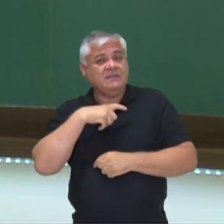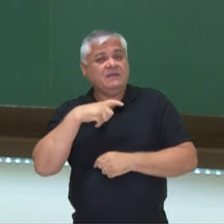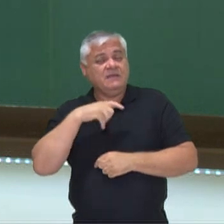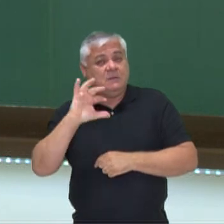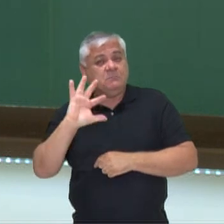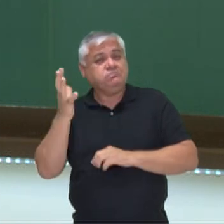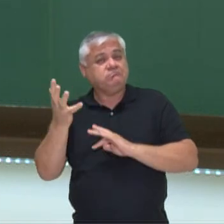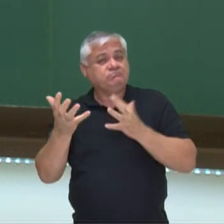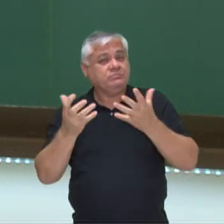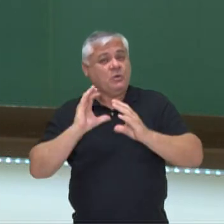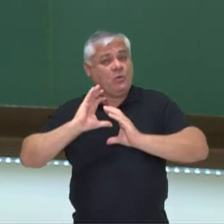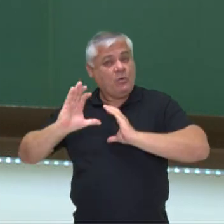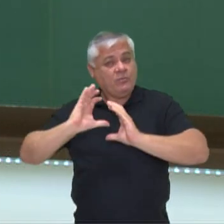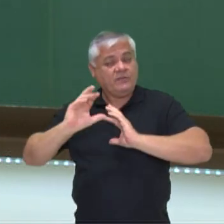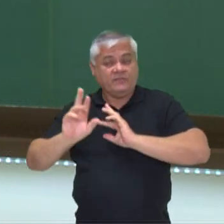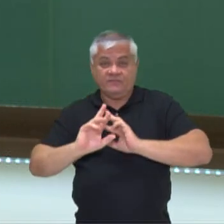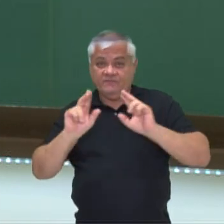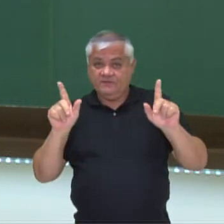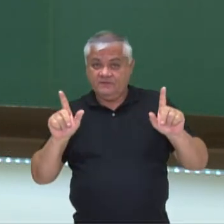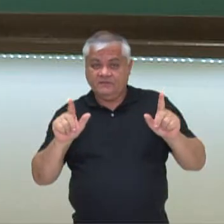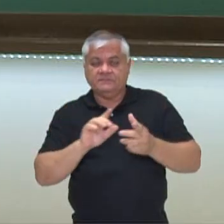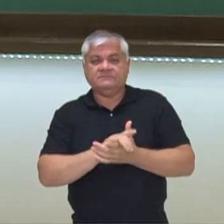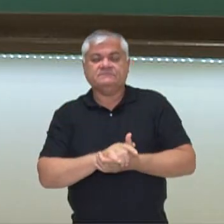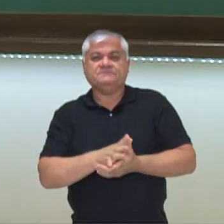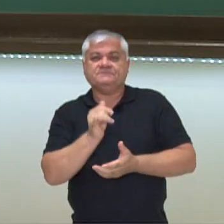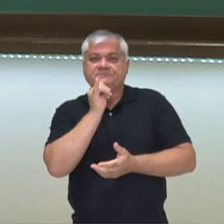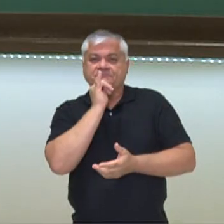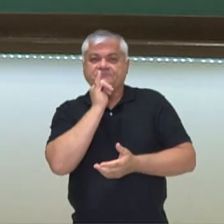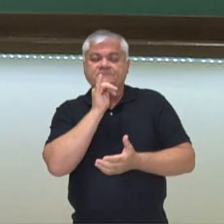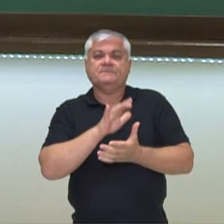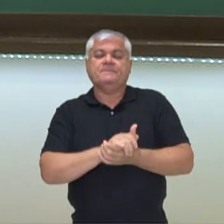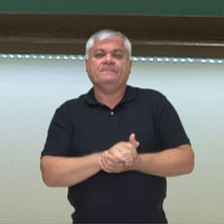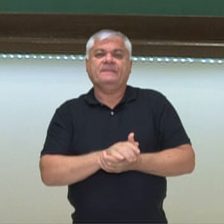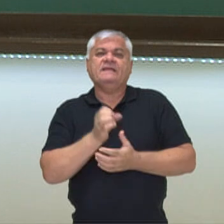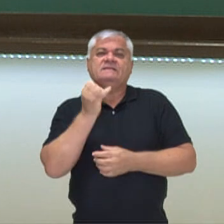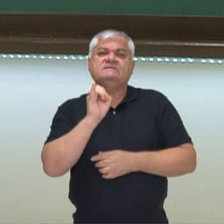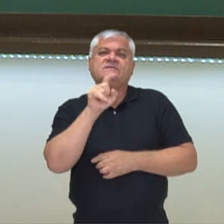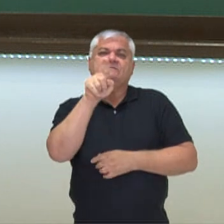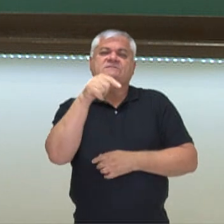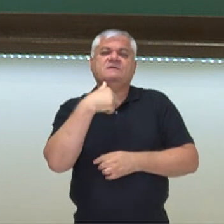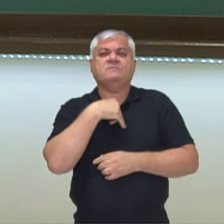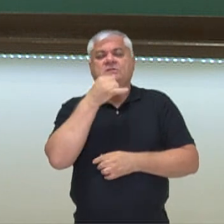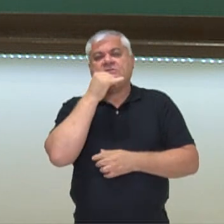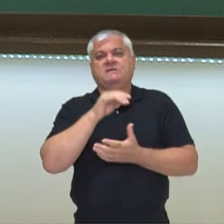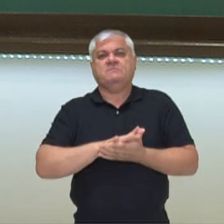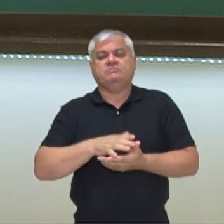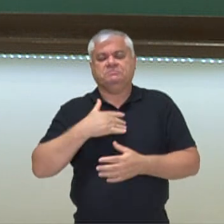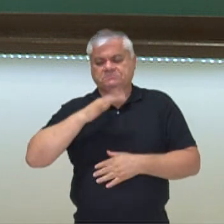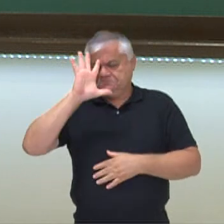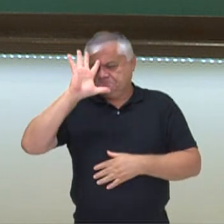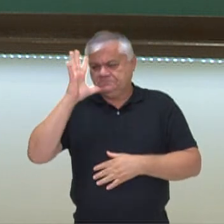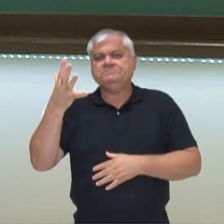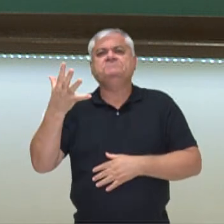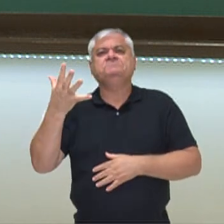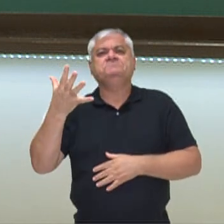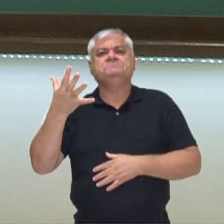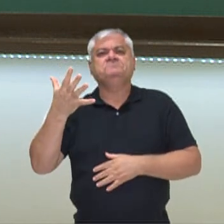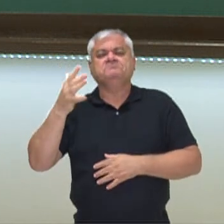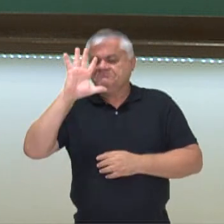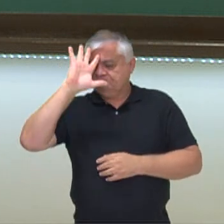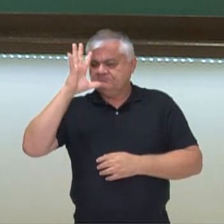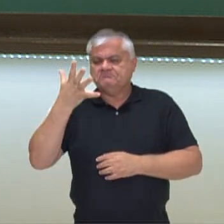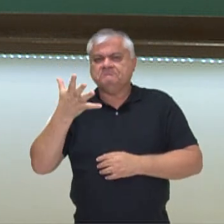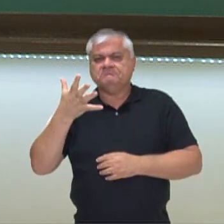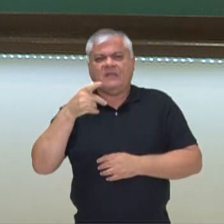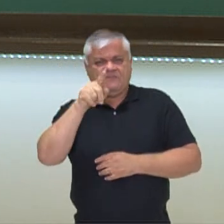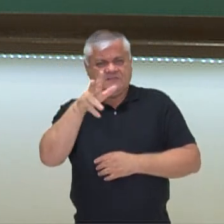de comunicação diferenciadas. Por exemplo, se você acaba de tomar uma decisão, você não